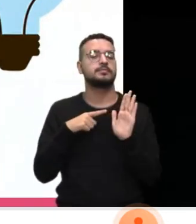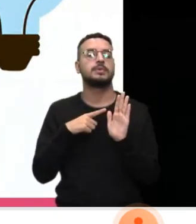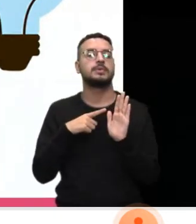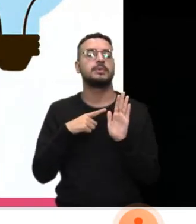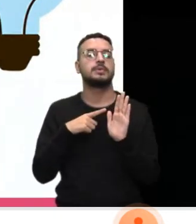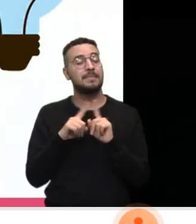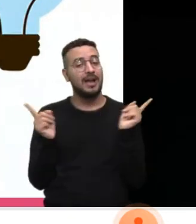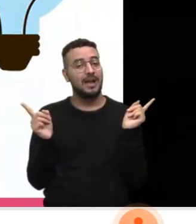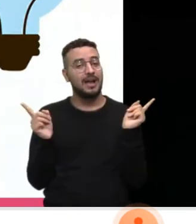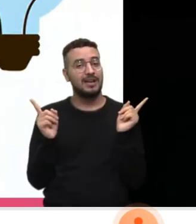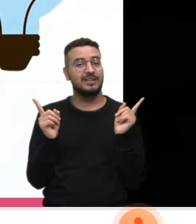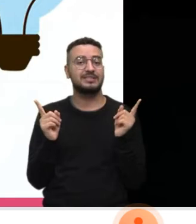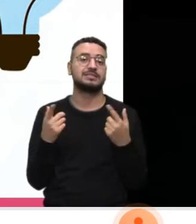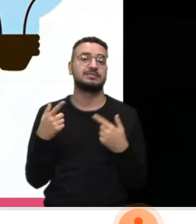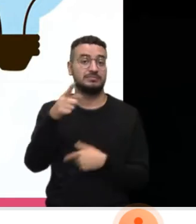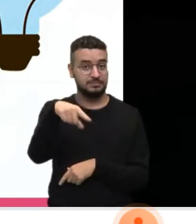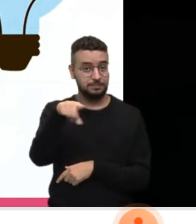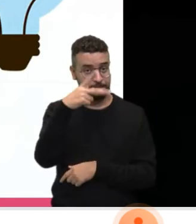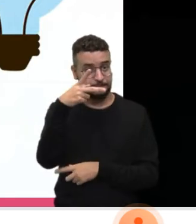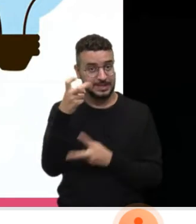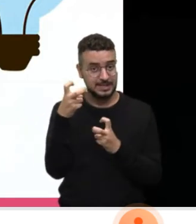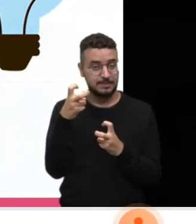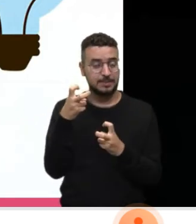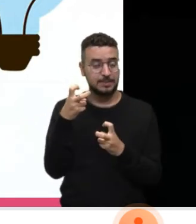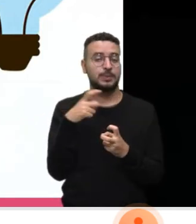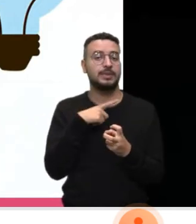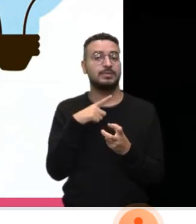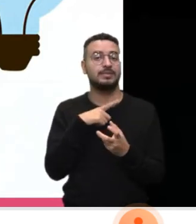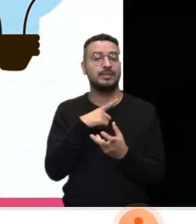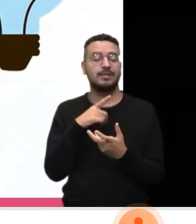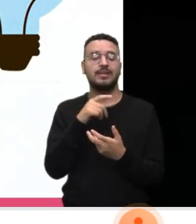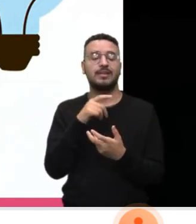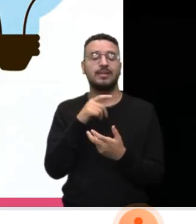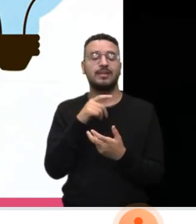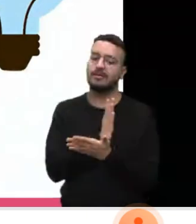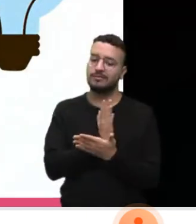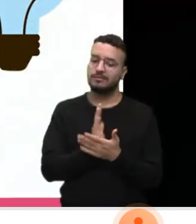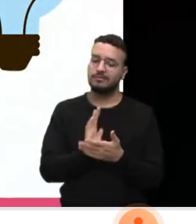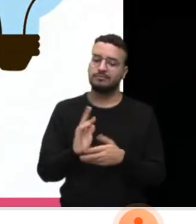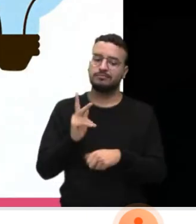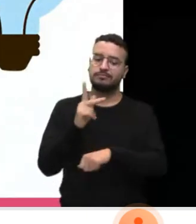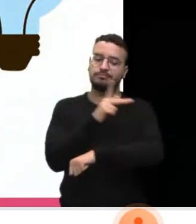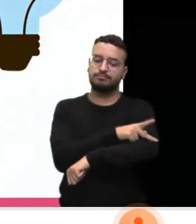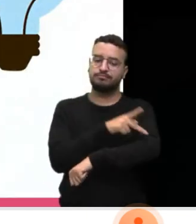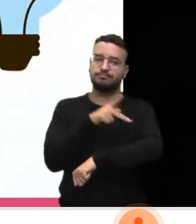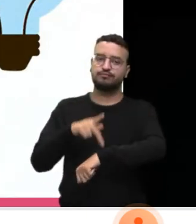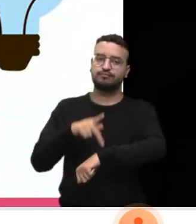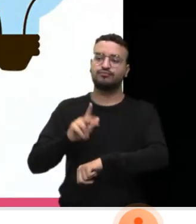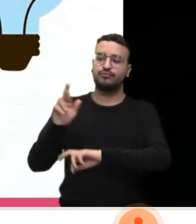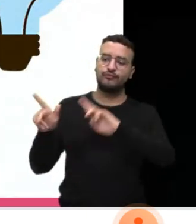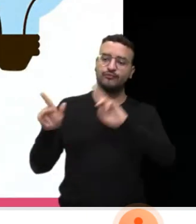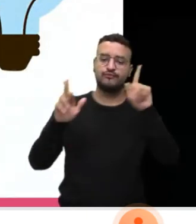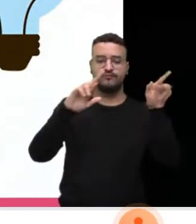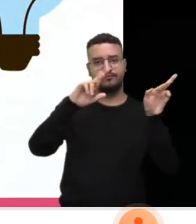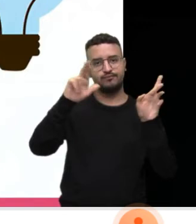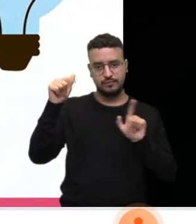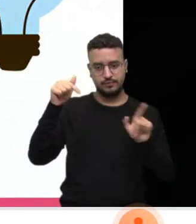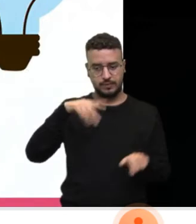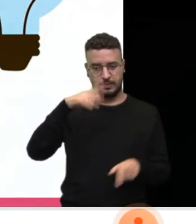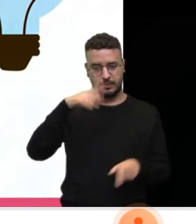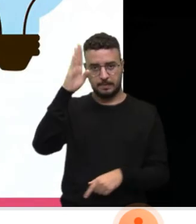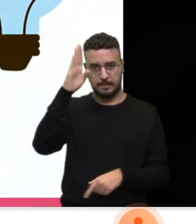como você pode ter percebido, existem algumas práticas pedagógicas diferentes no nosso país. E no